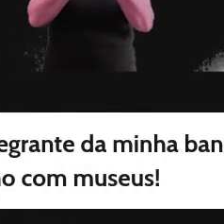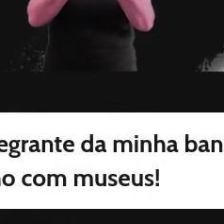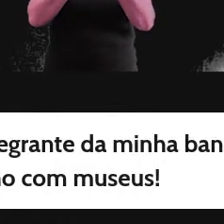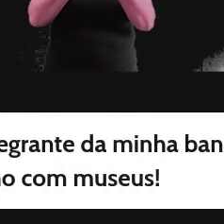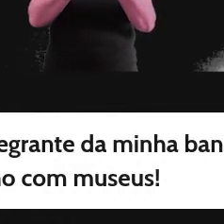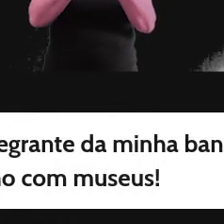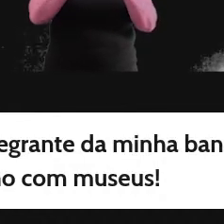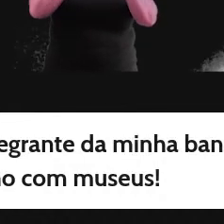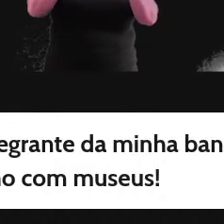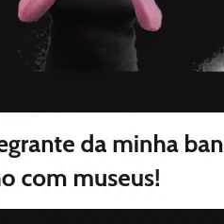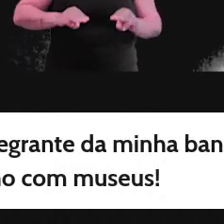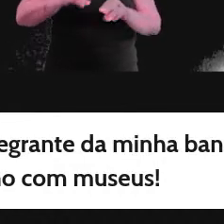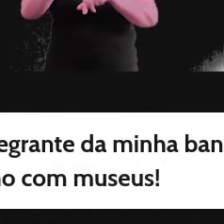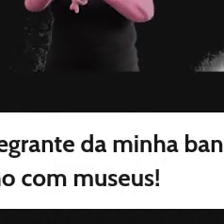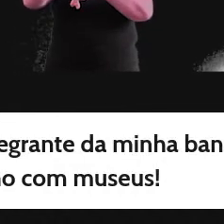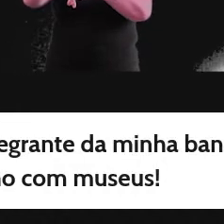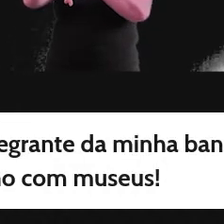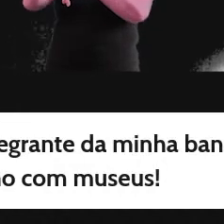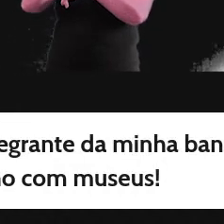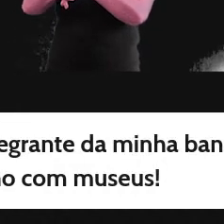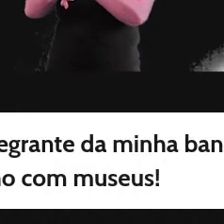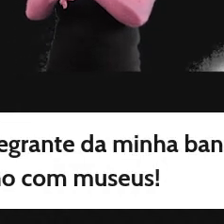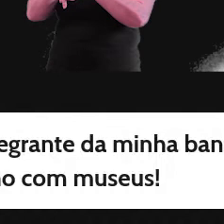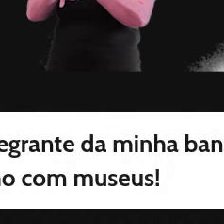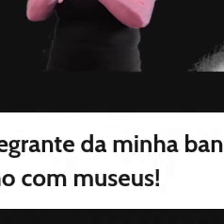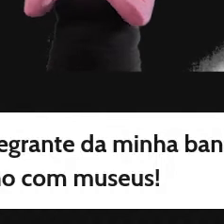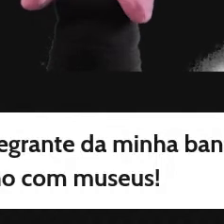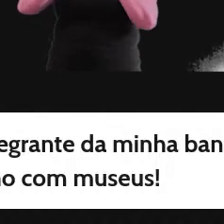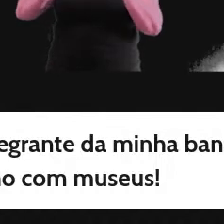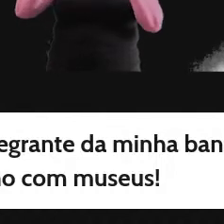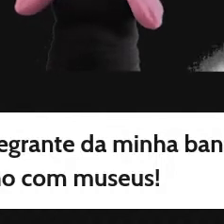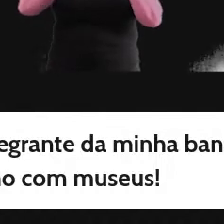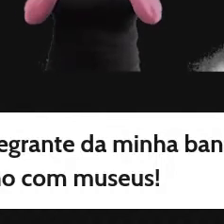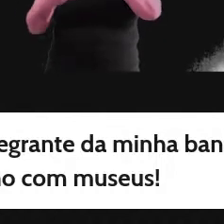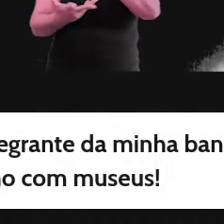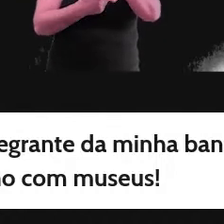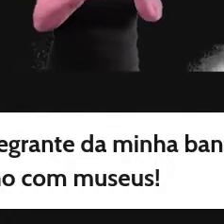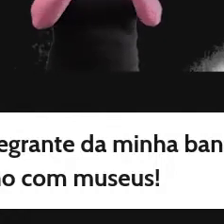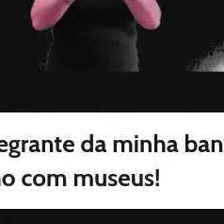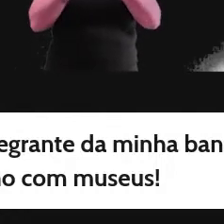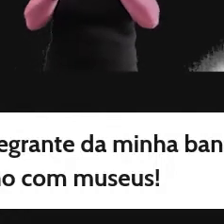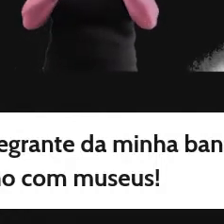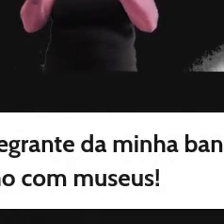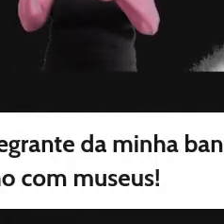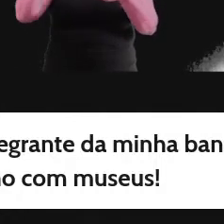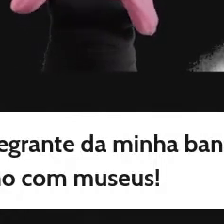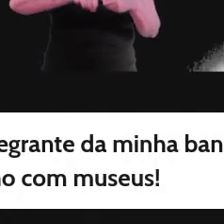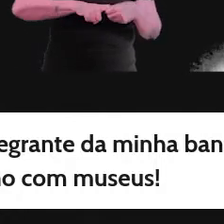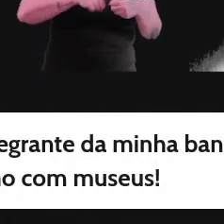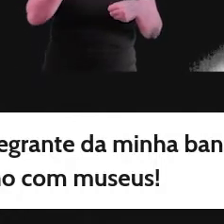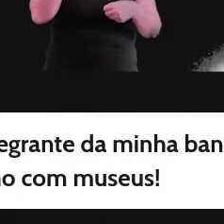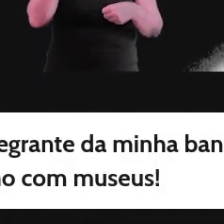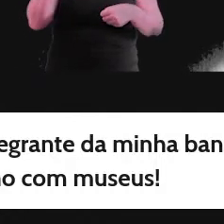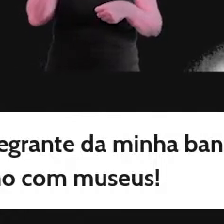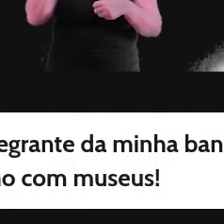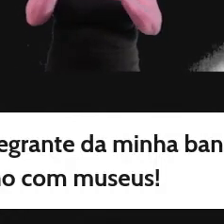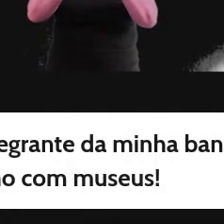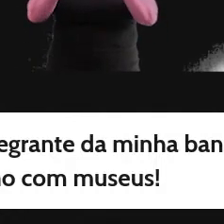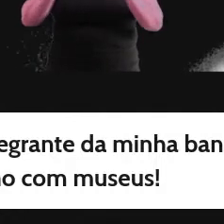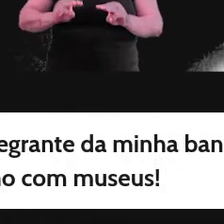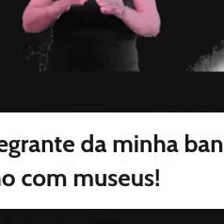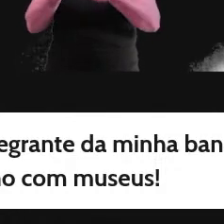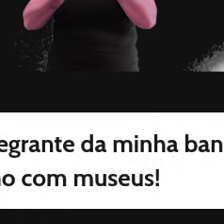internacional de países que já passaram pela pandemia, e como é que estão voltando agora a atender os seus públicos, como é que